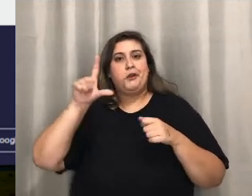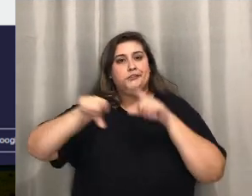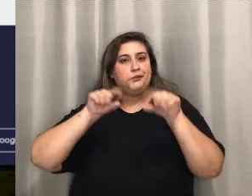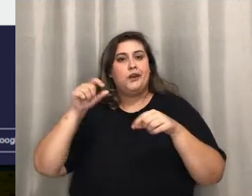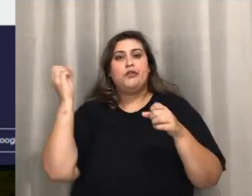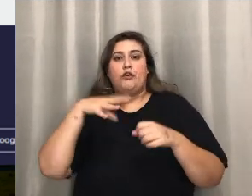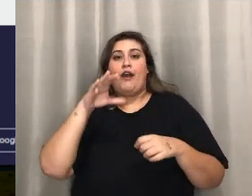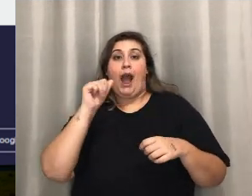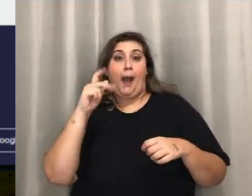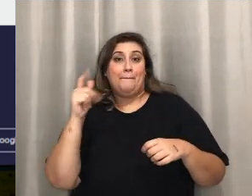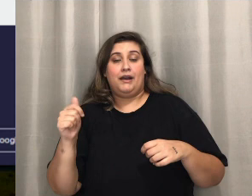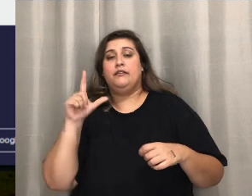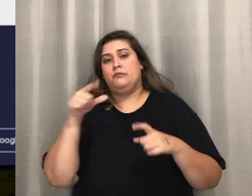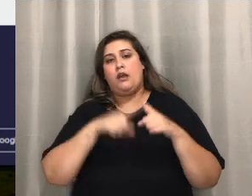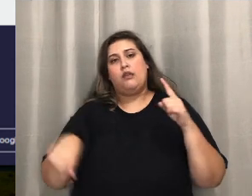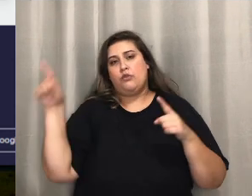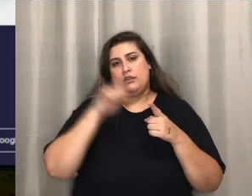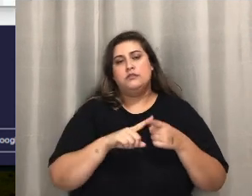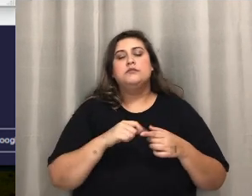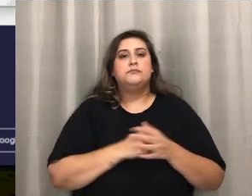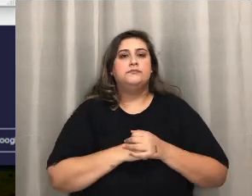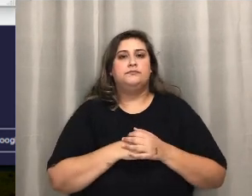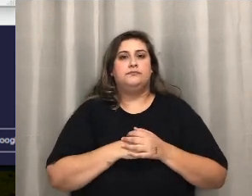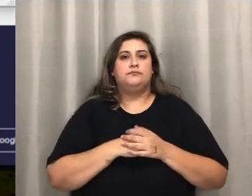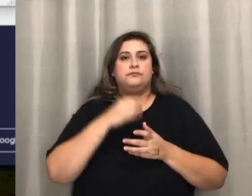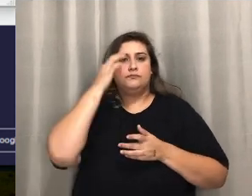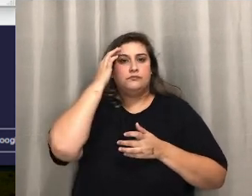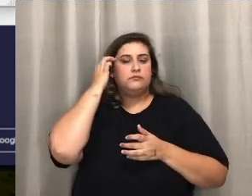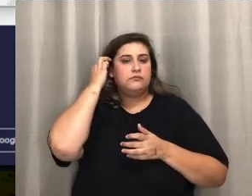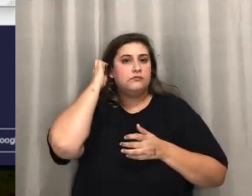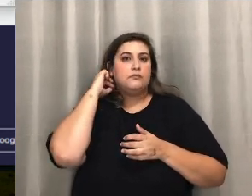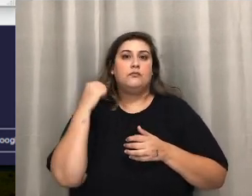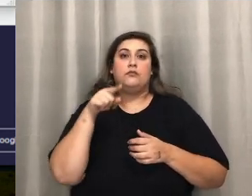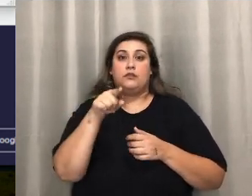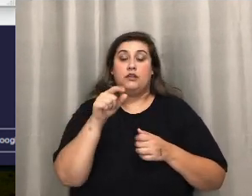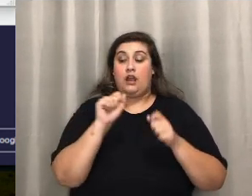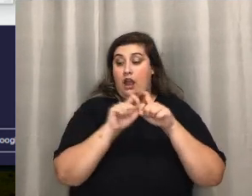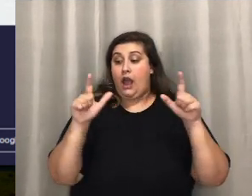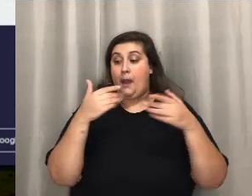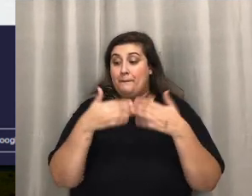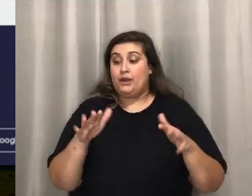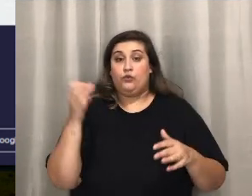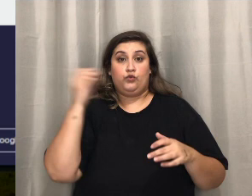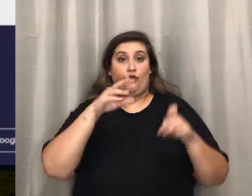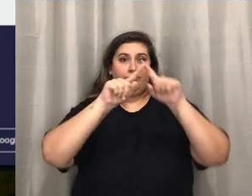a nova arte do episódio, clicando aqui, escolhendo uma nova capa e atualizando.